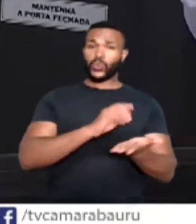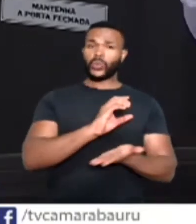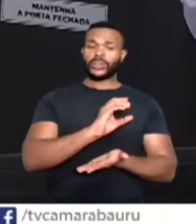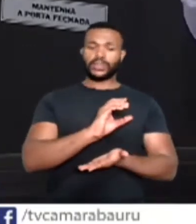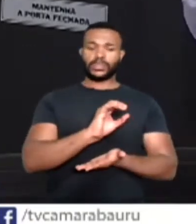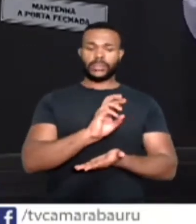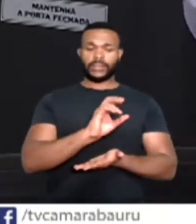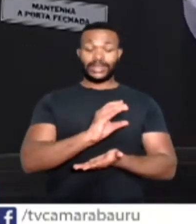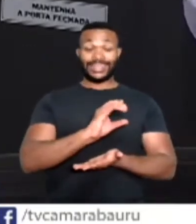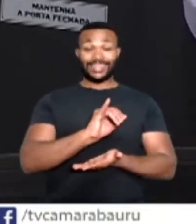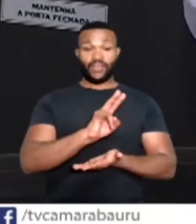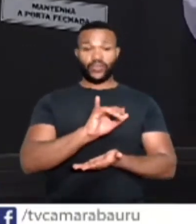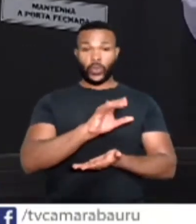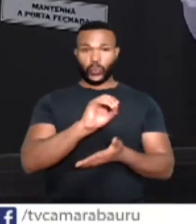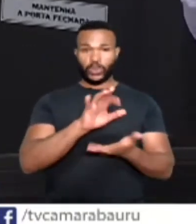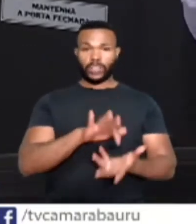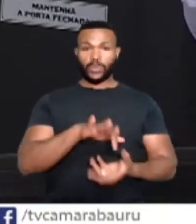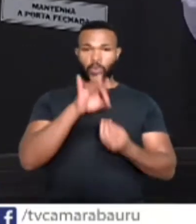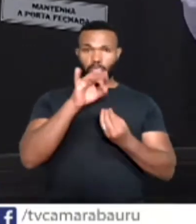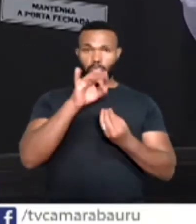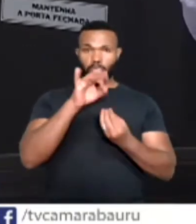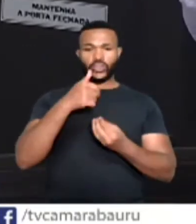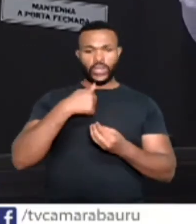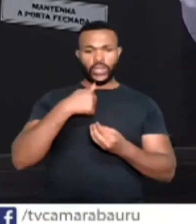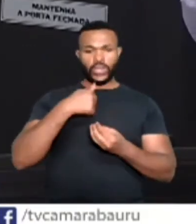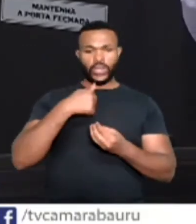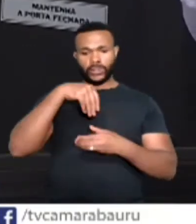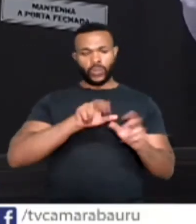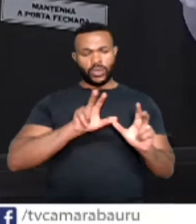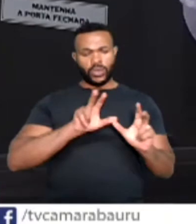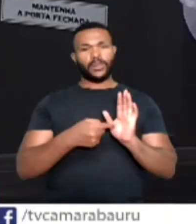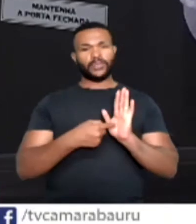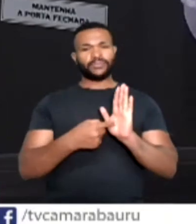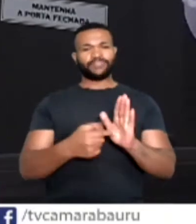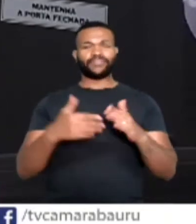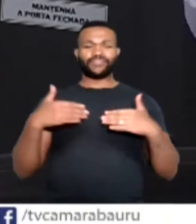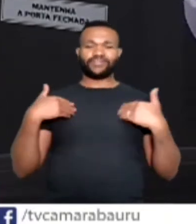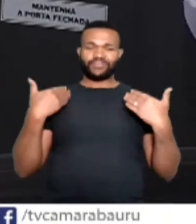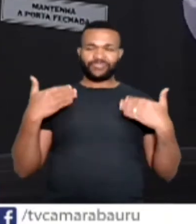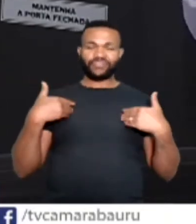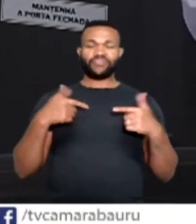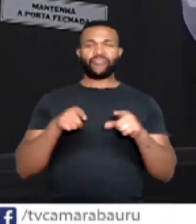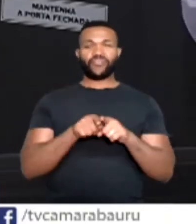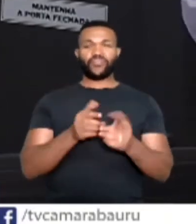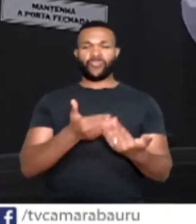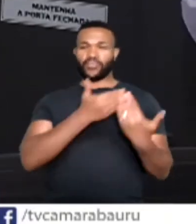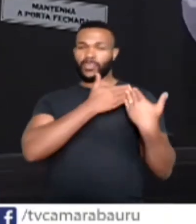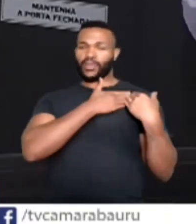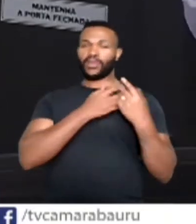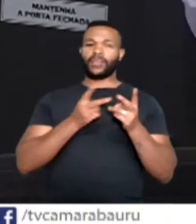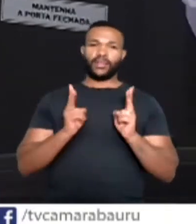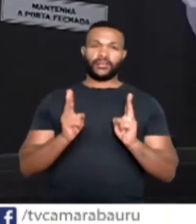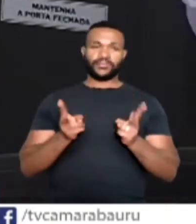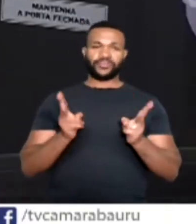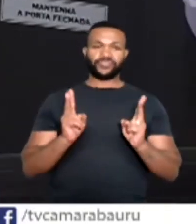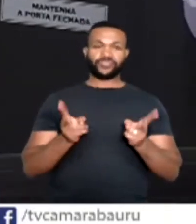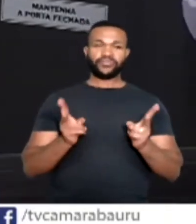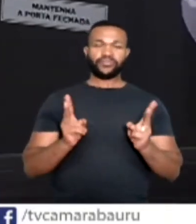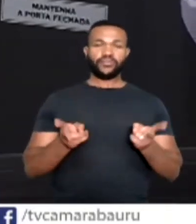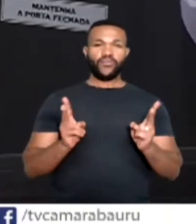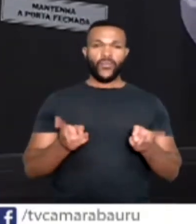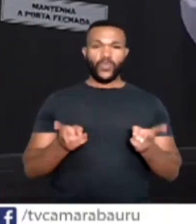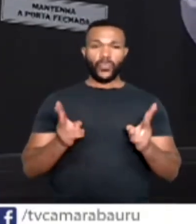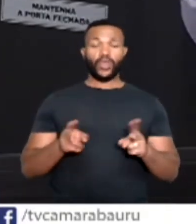que estou aqui nessa casa para expressar com alegria e a responsabilidade de sempre em defesa